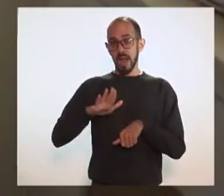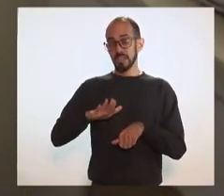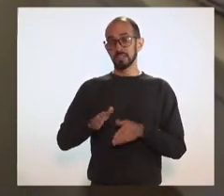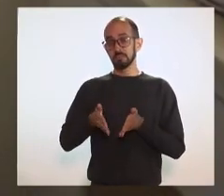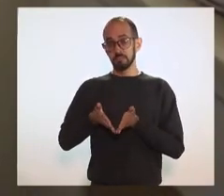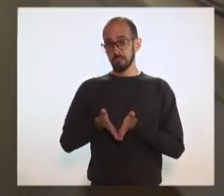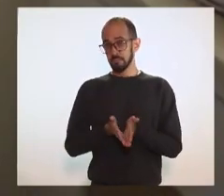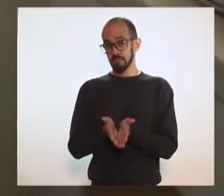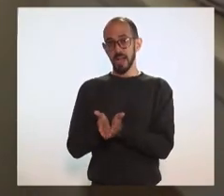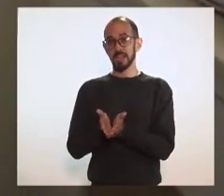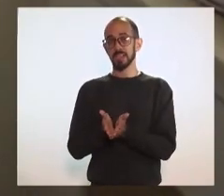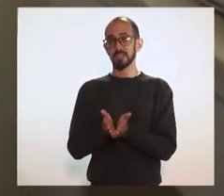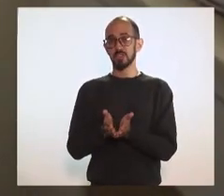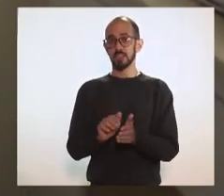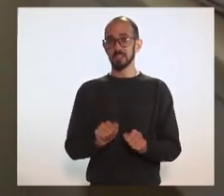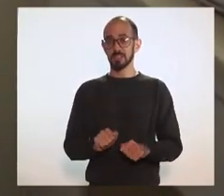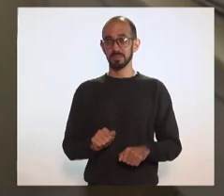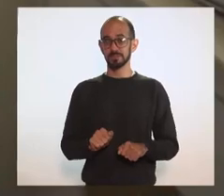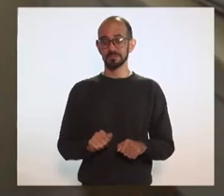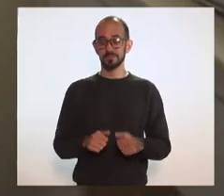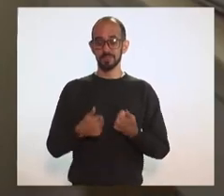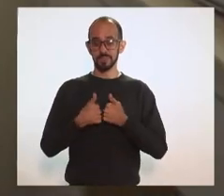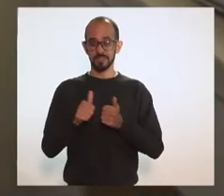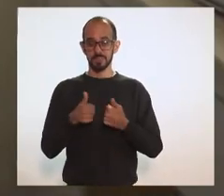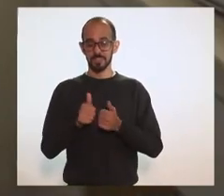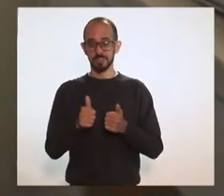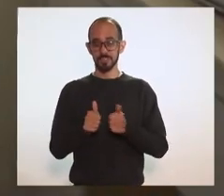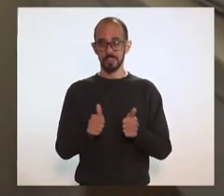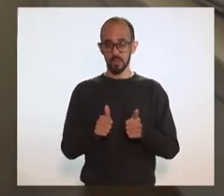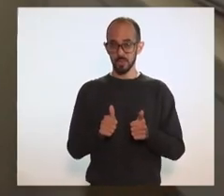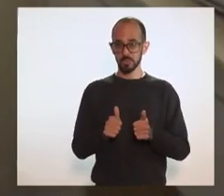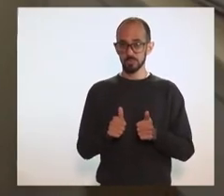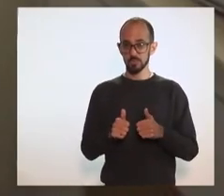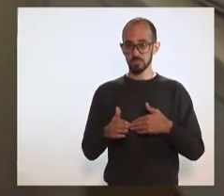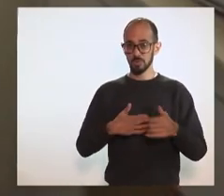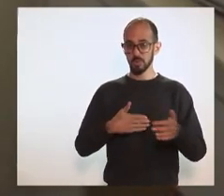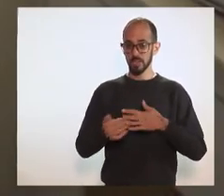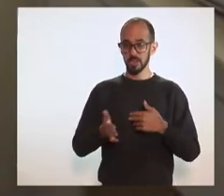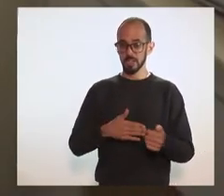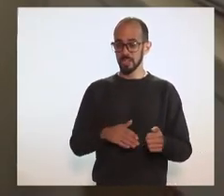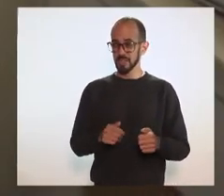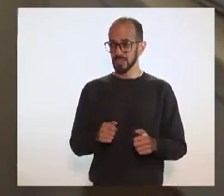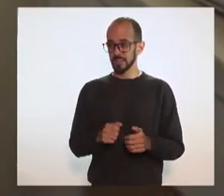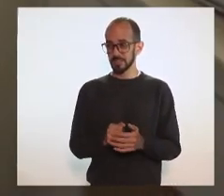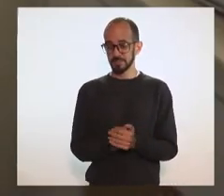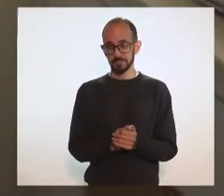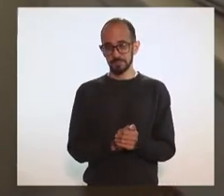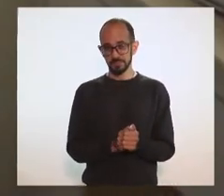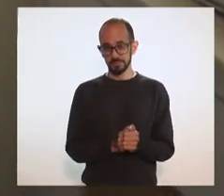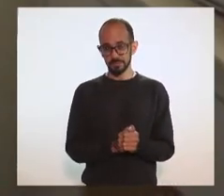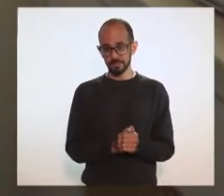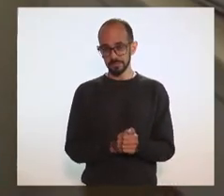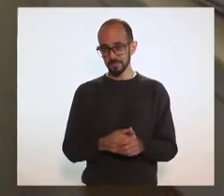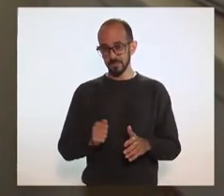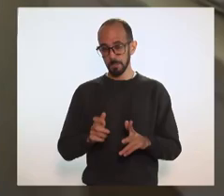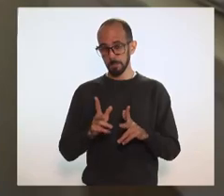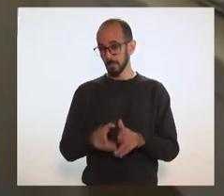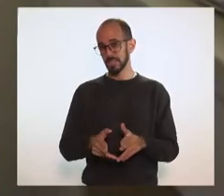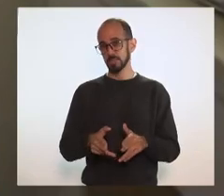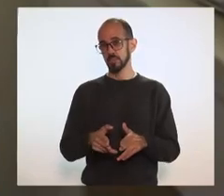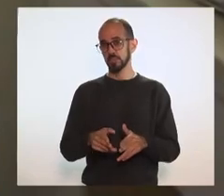barcas, que botem mais ônibus, porque o discurso vai ser o mesmo. Não tenho